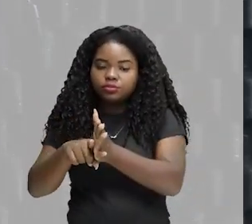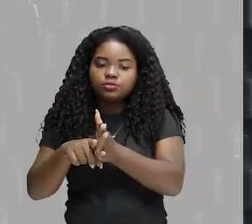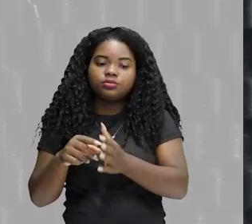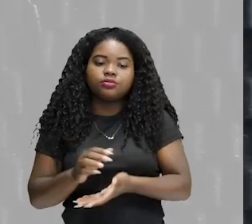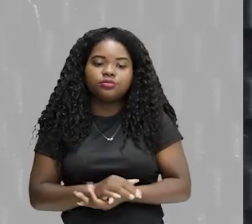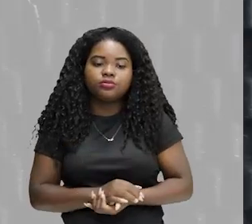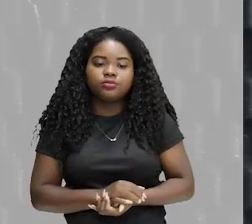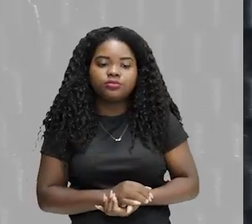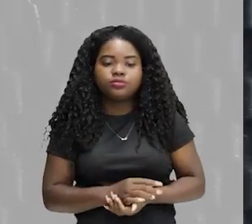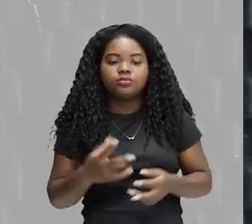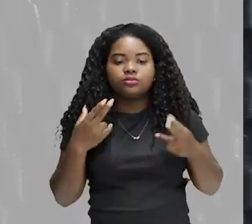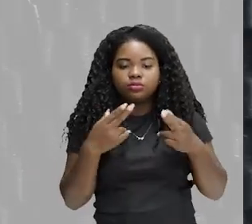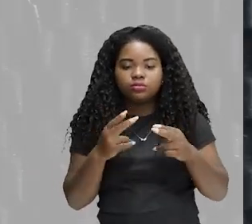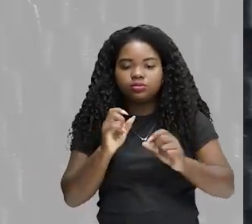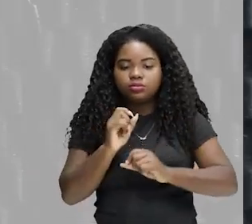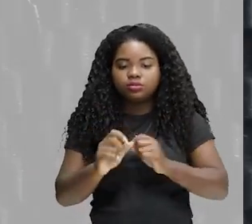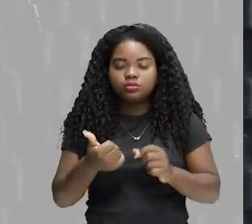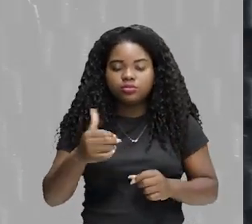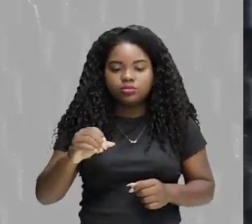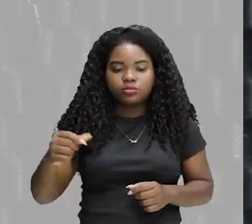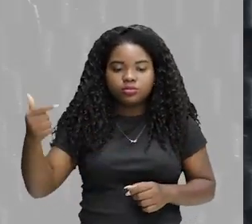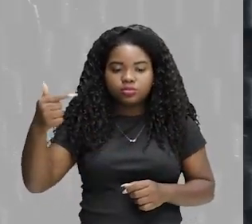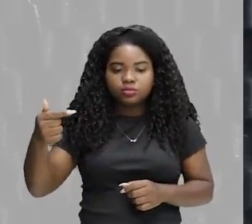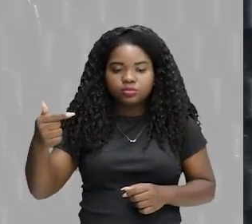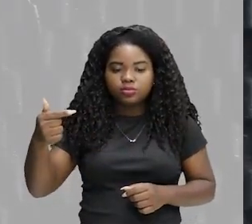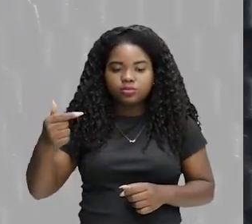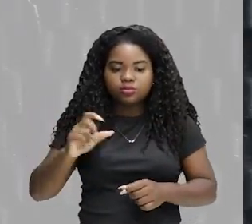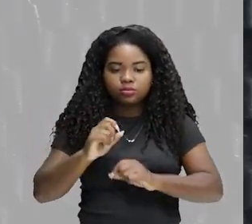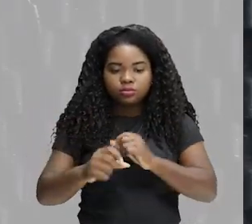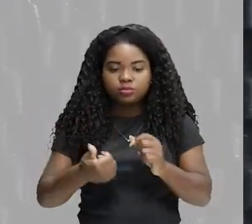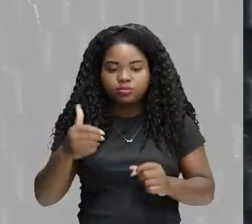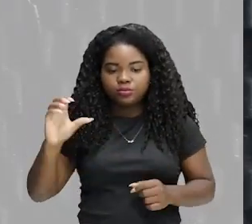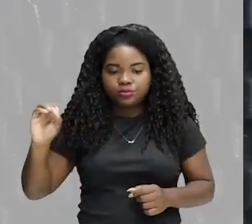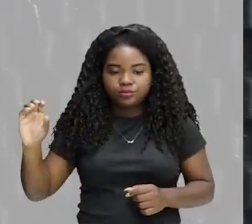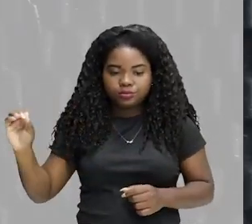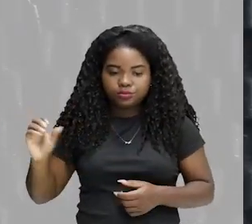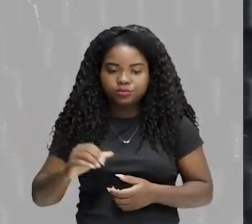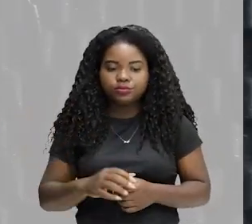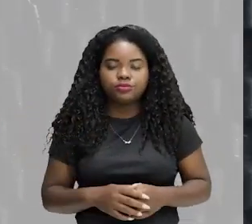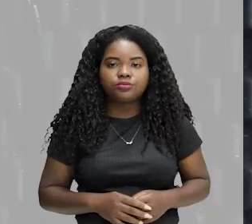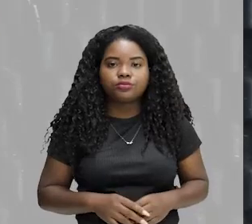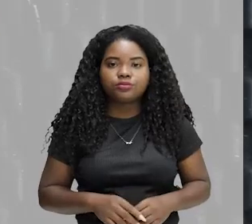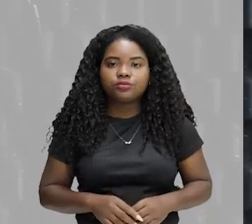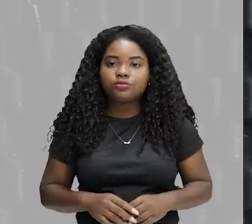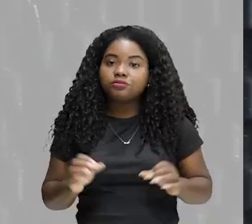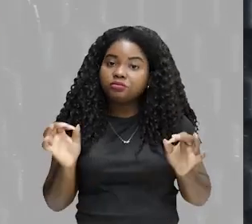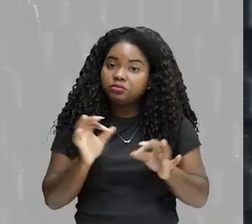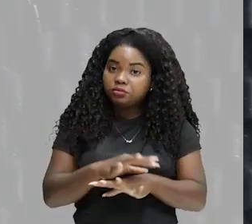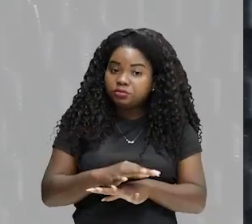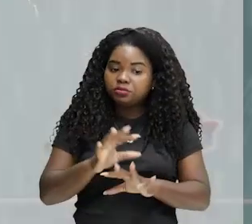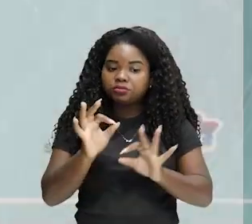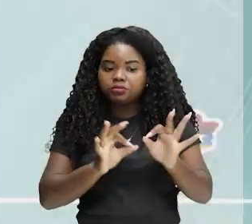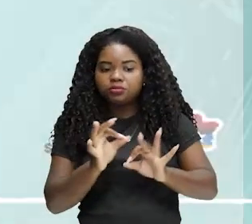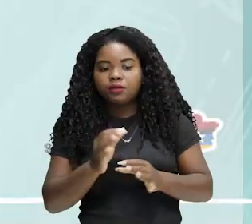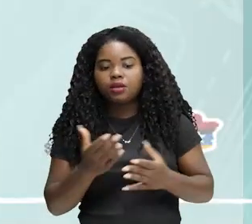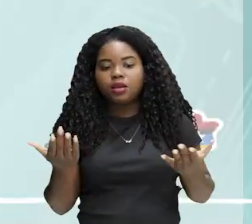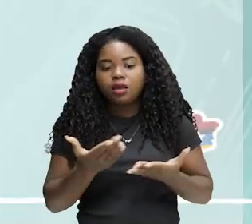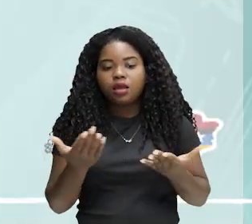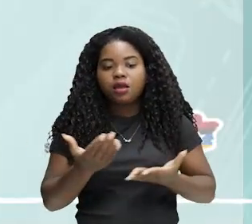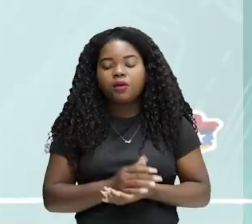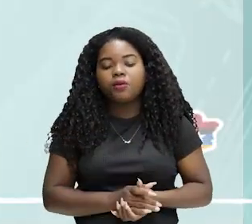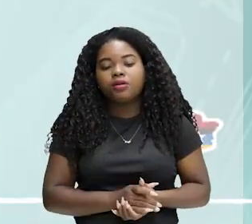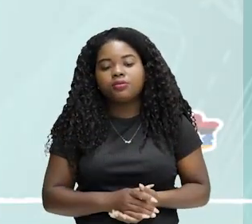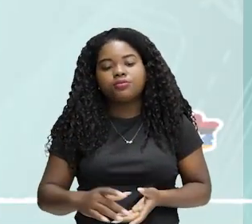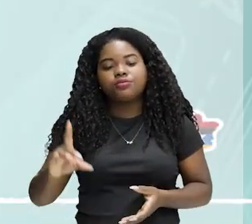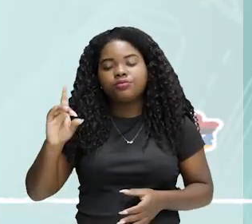isso tem como resposta o 10 ao quadrado. Quem é 10 ao quadrado? É justamente o 100. Pronto. Agora eu vou lá nas minhas